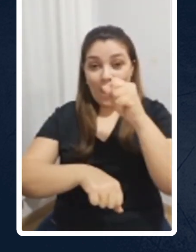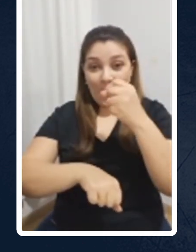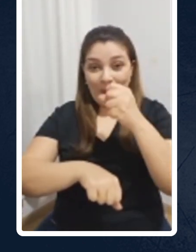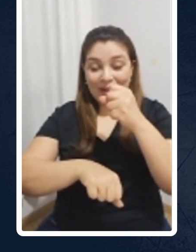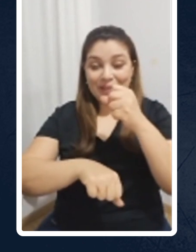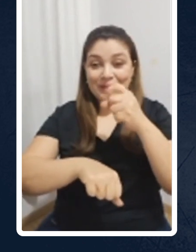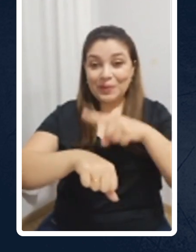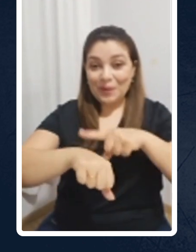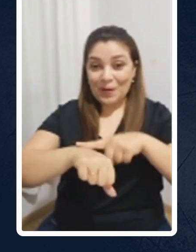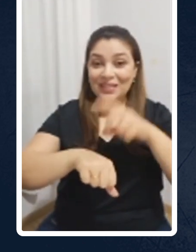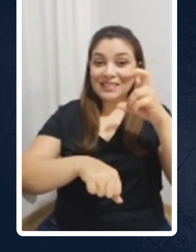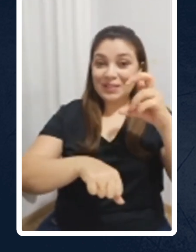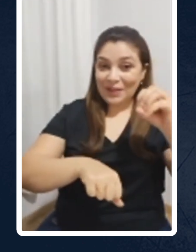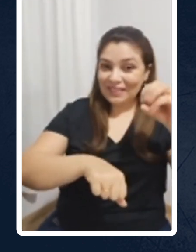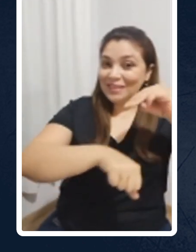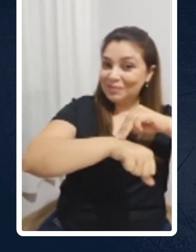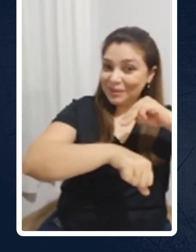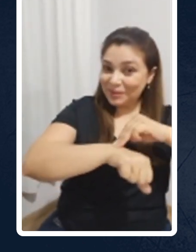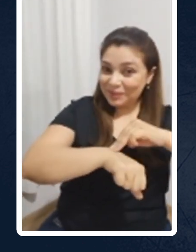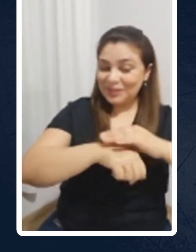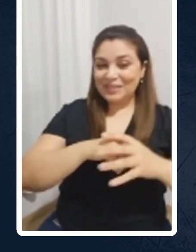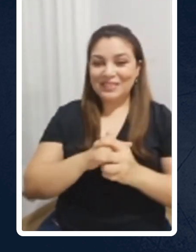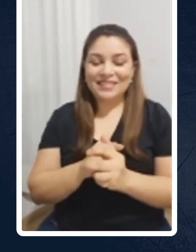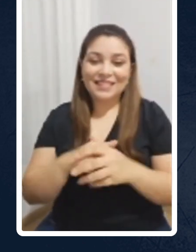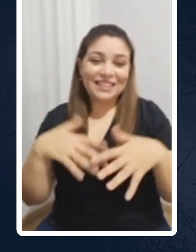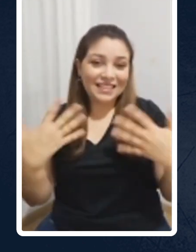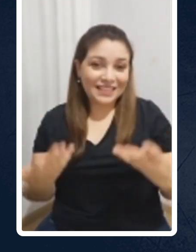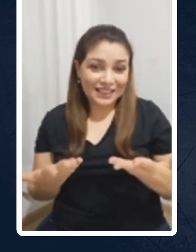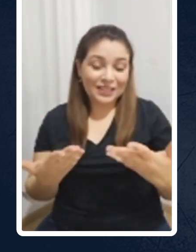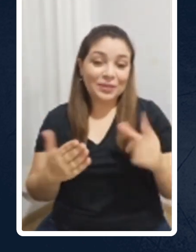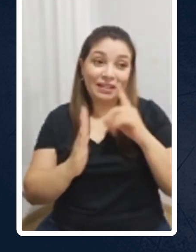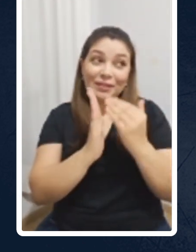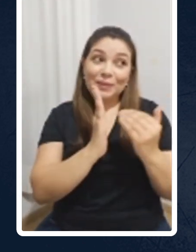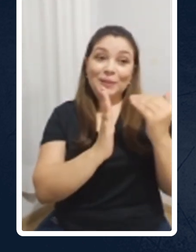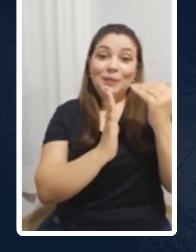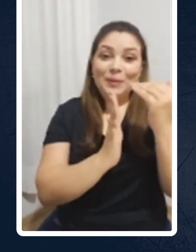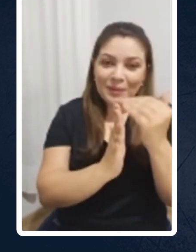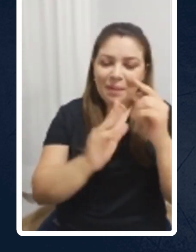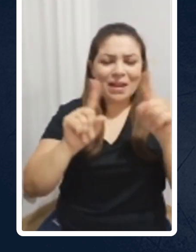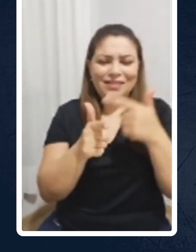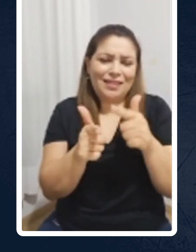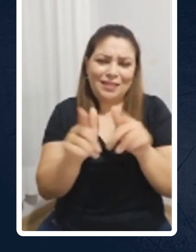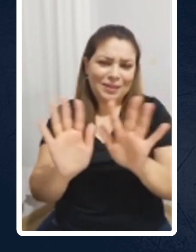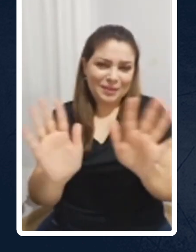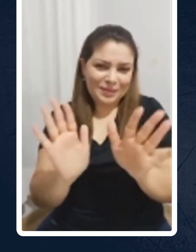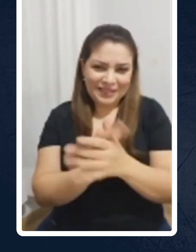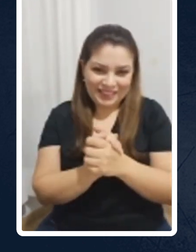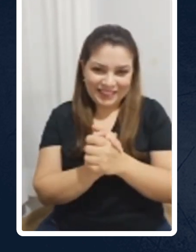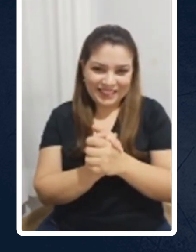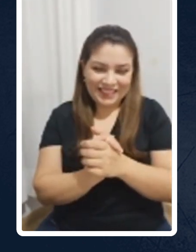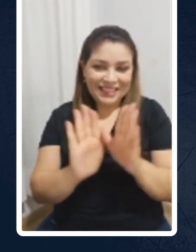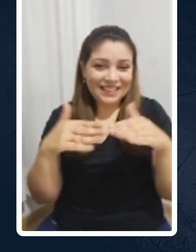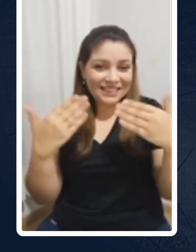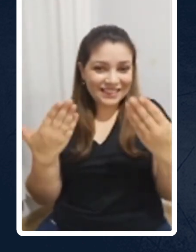muito gostoso o papo, né? Então, se estendeu um pouquinho mais, mas não tem problema. Então, eu